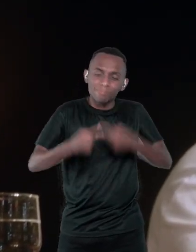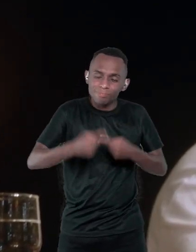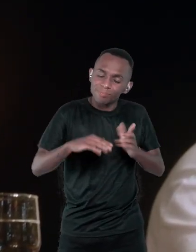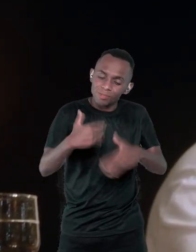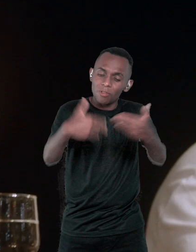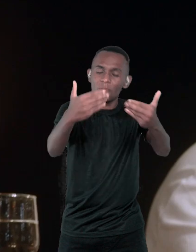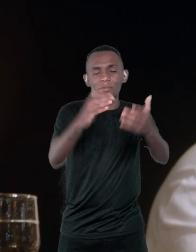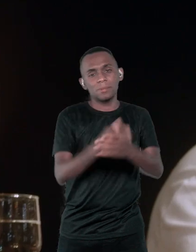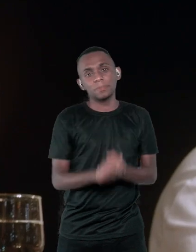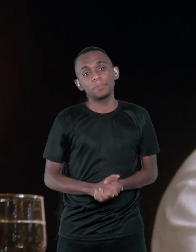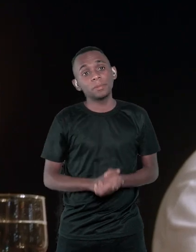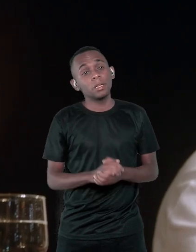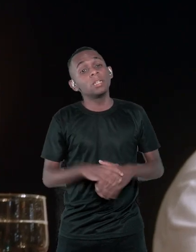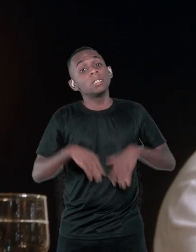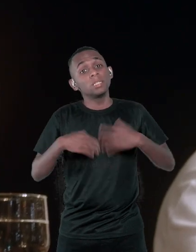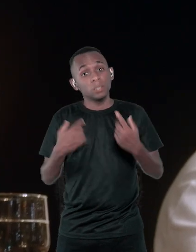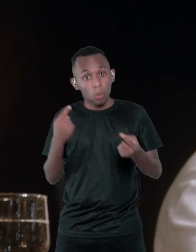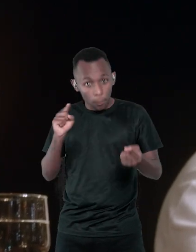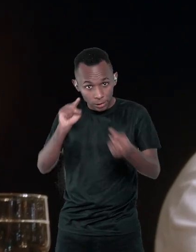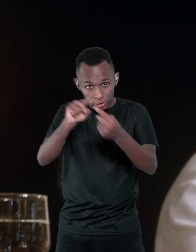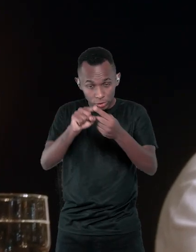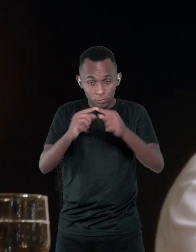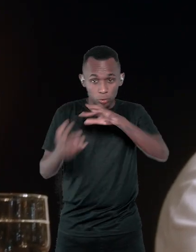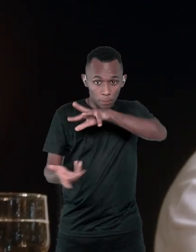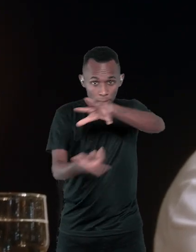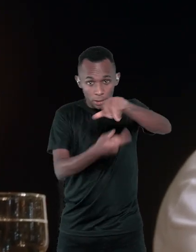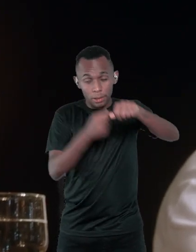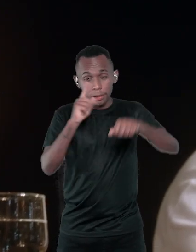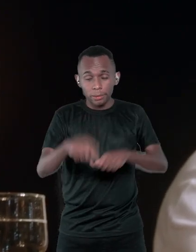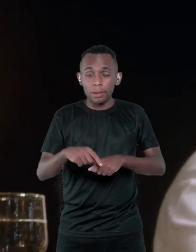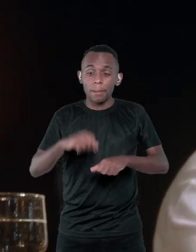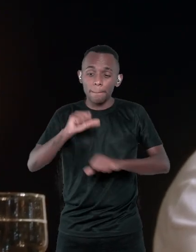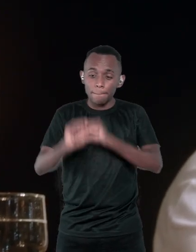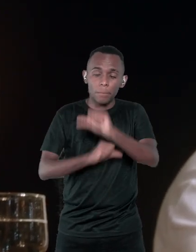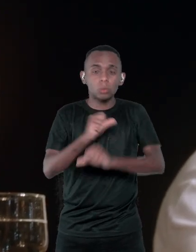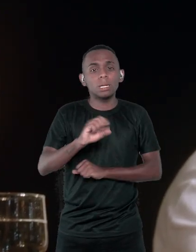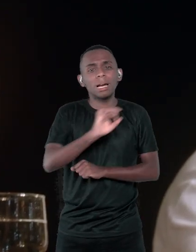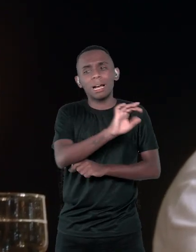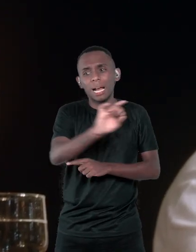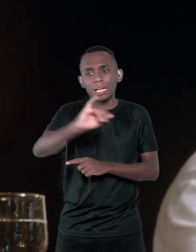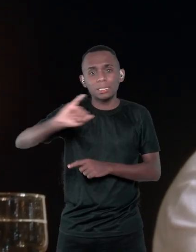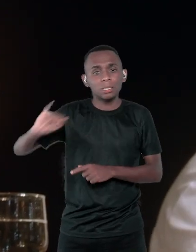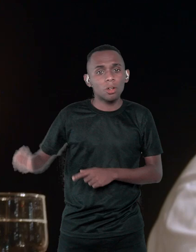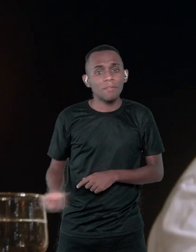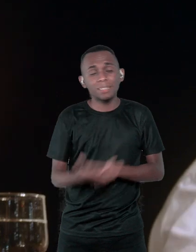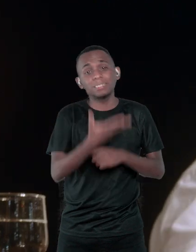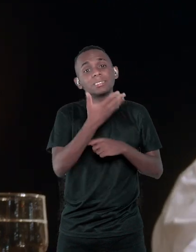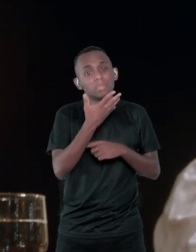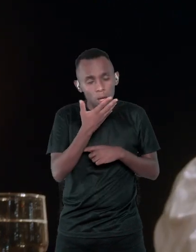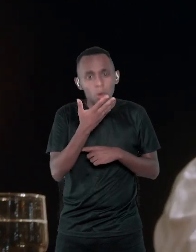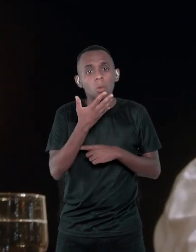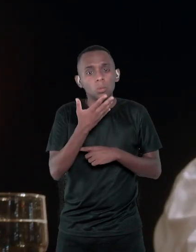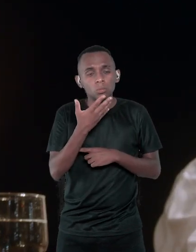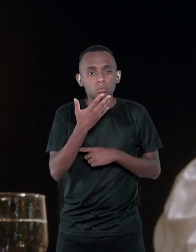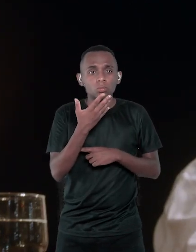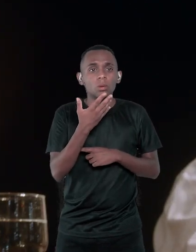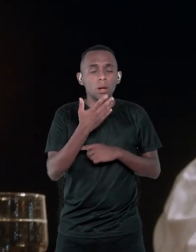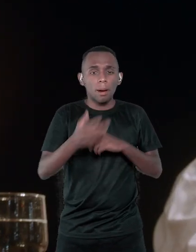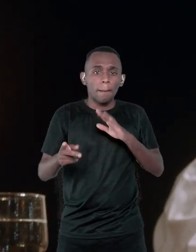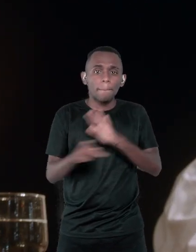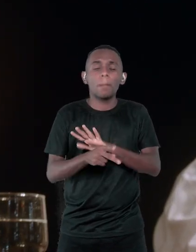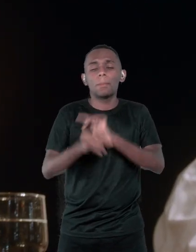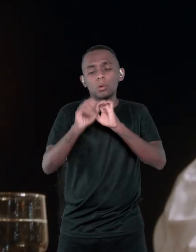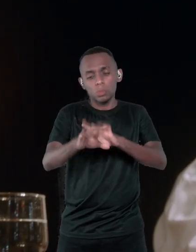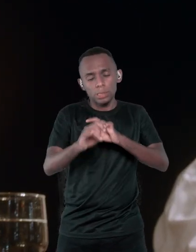é transformar cada inovação num recurso para qualificar, melhorar, beneficiar a educação